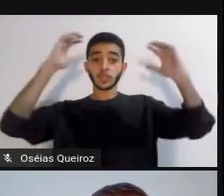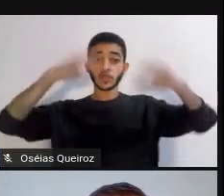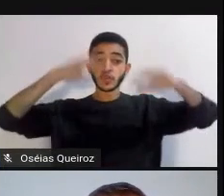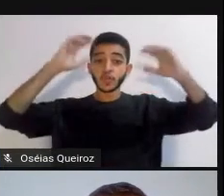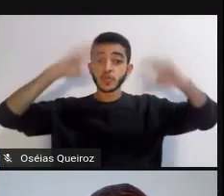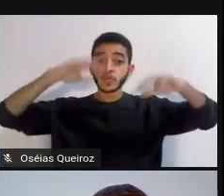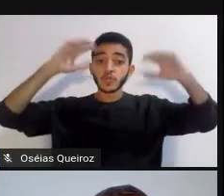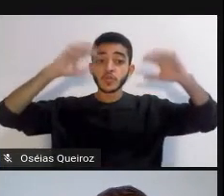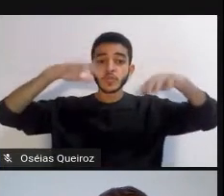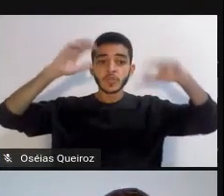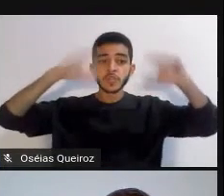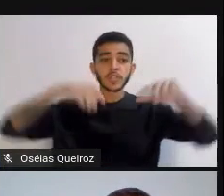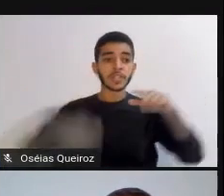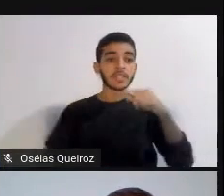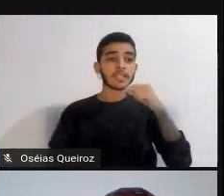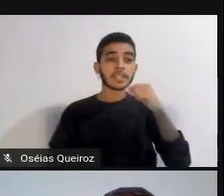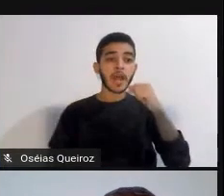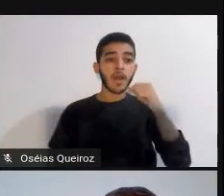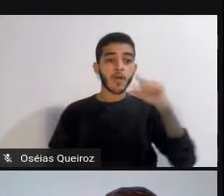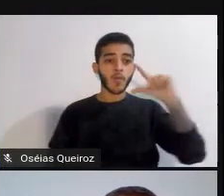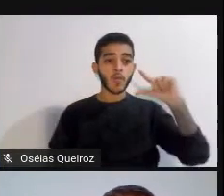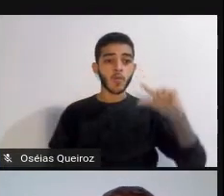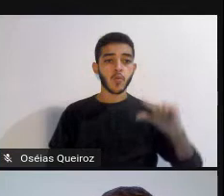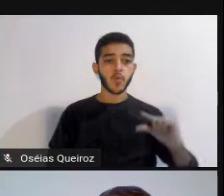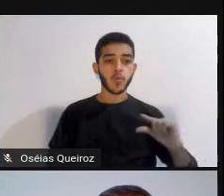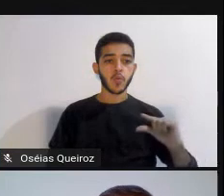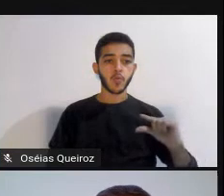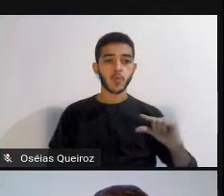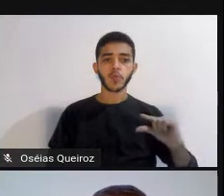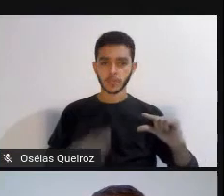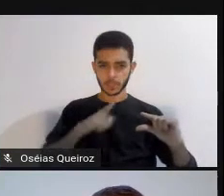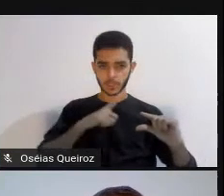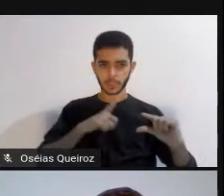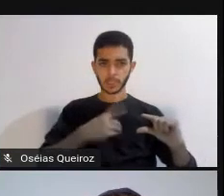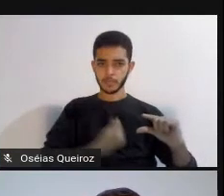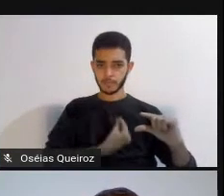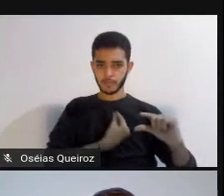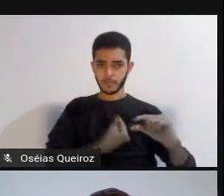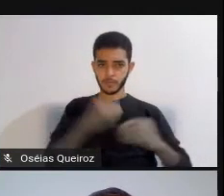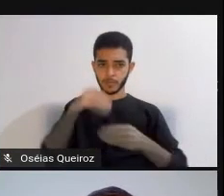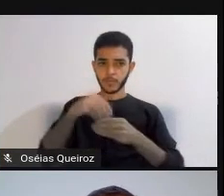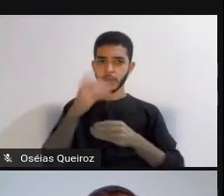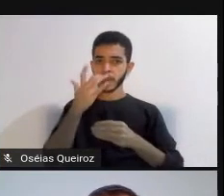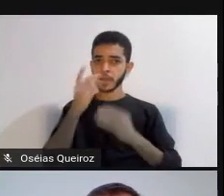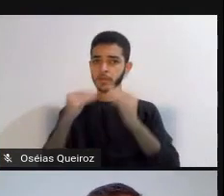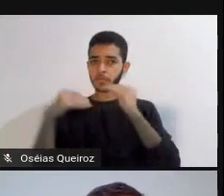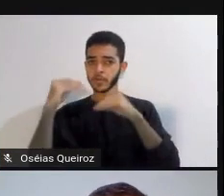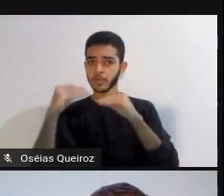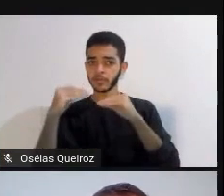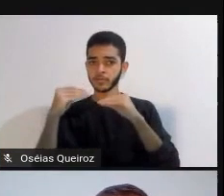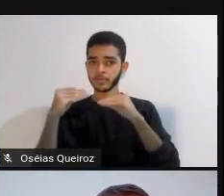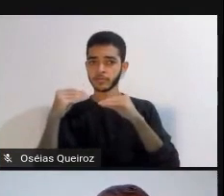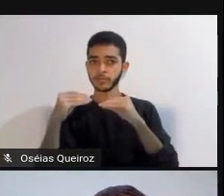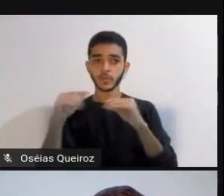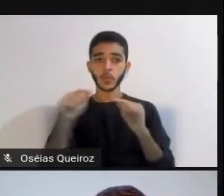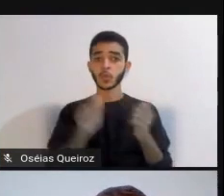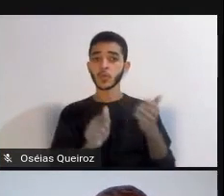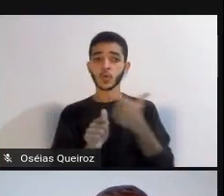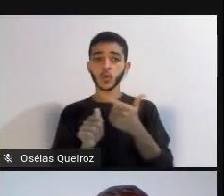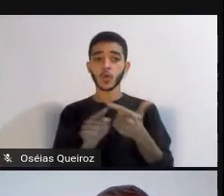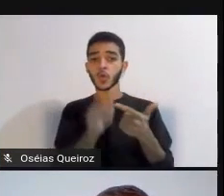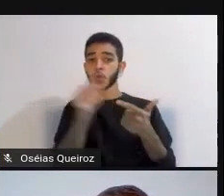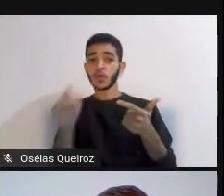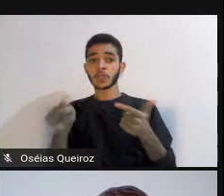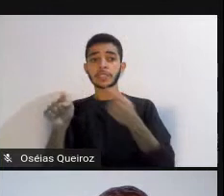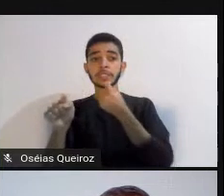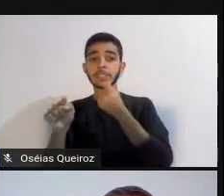onde a salinidade é menor, vai ter composição e abundância de microplásticos diferentes naquele período de maior